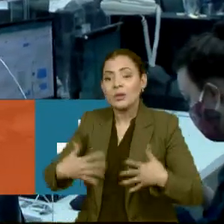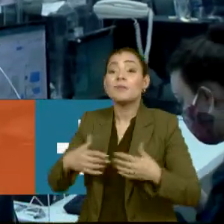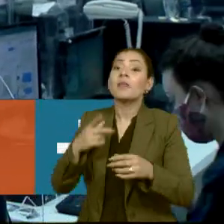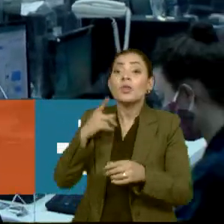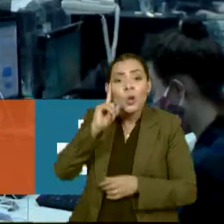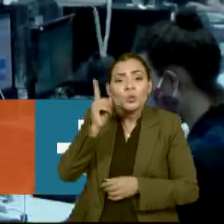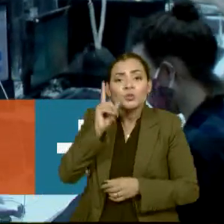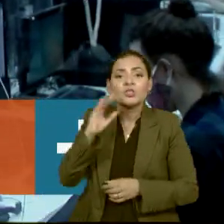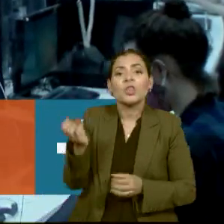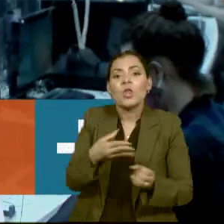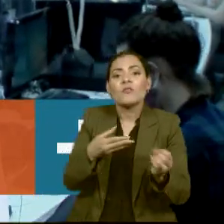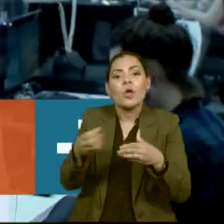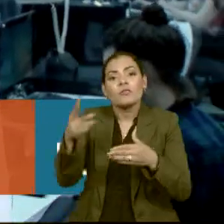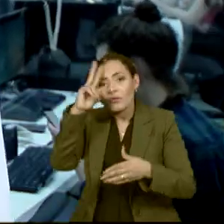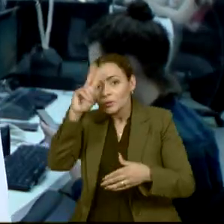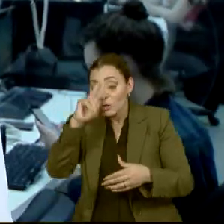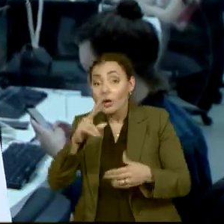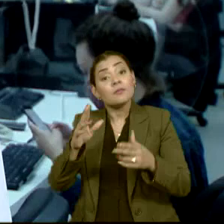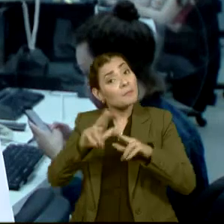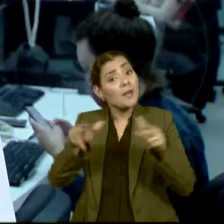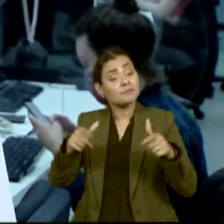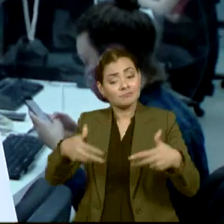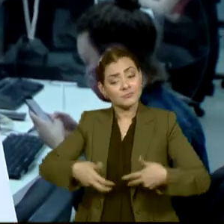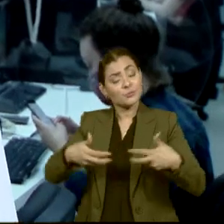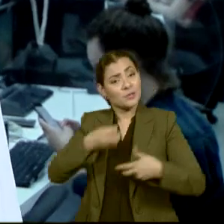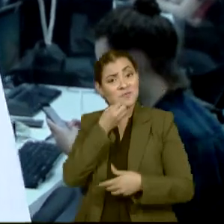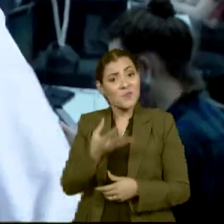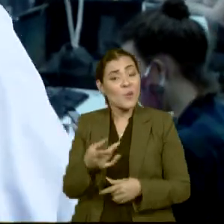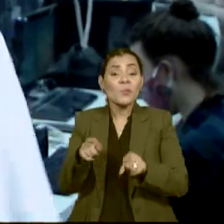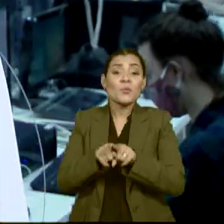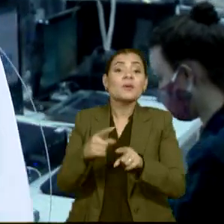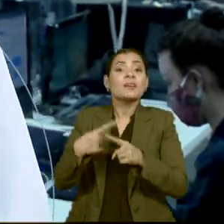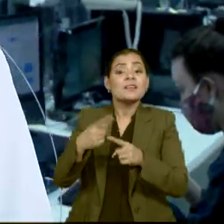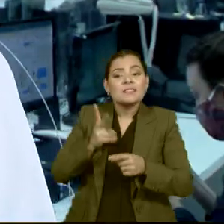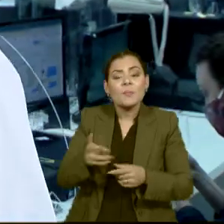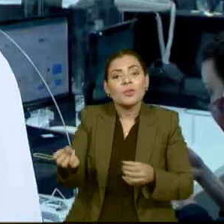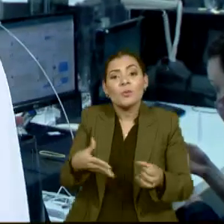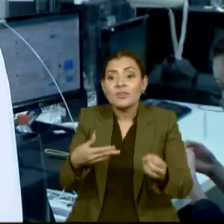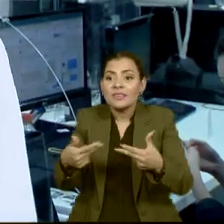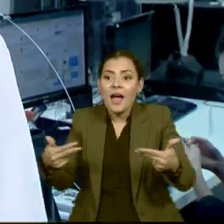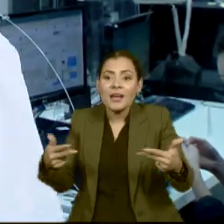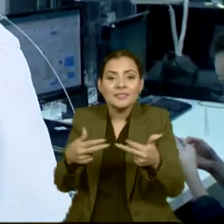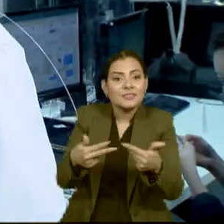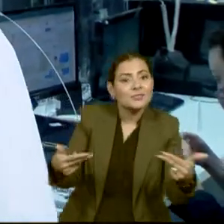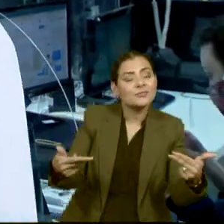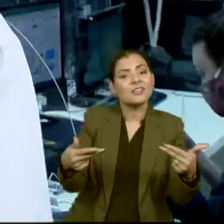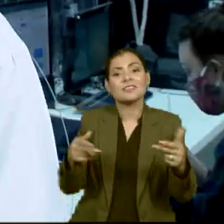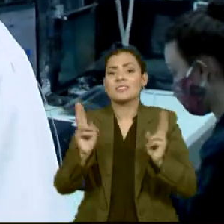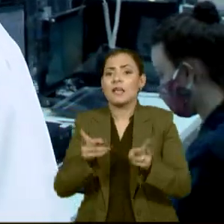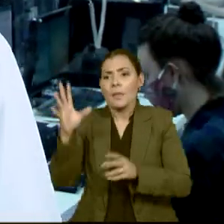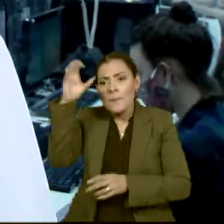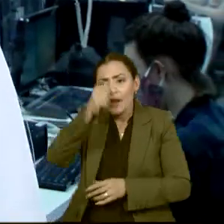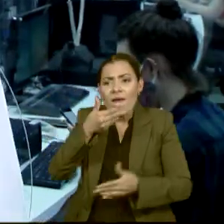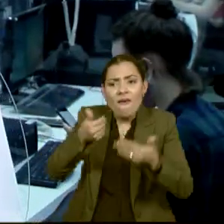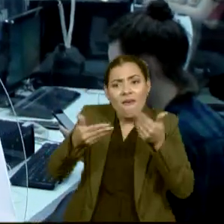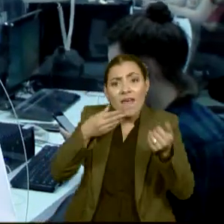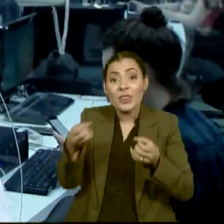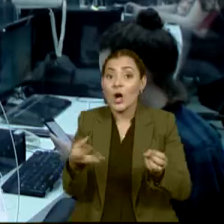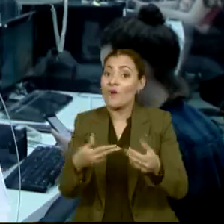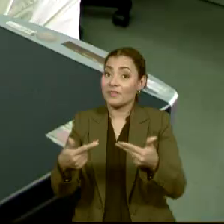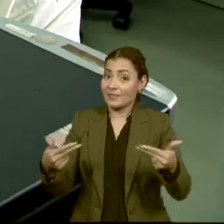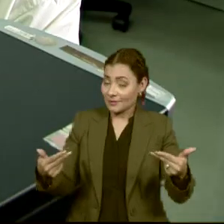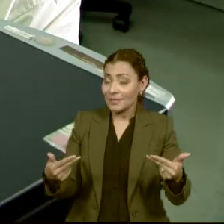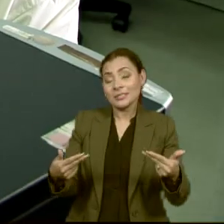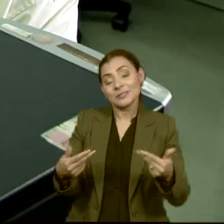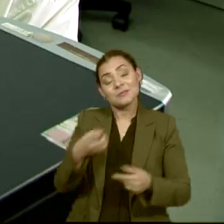que contar uma história e isso ao mesmo tempo é estimulante, né? Porque você está fazendo sempre coisas novas, coisas diferentes, aprendendo coisas novas